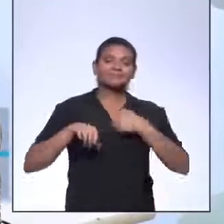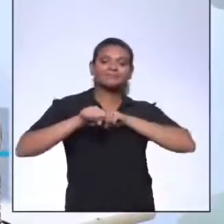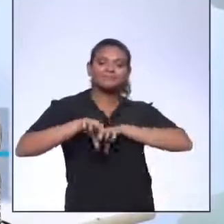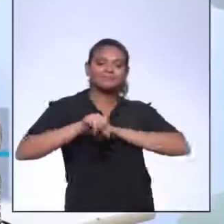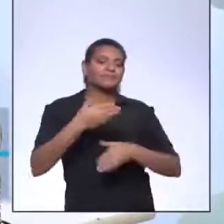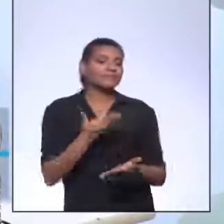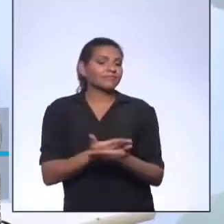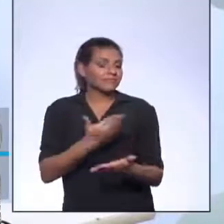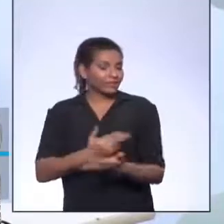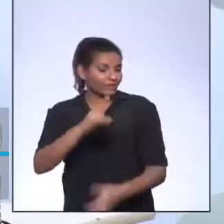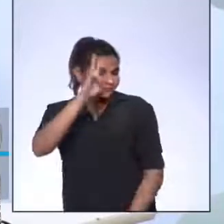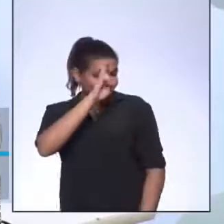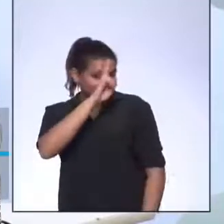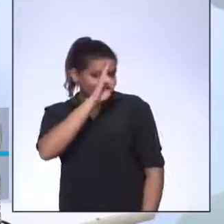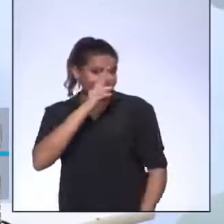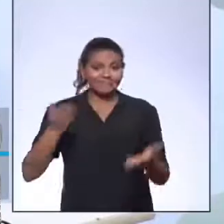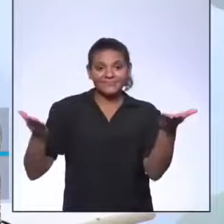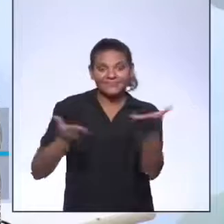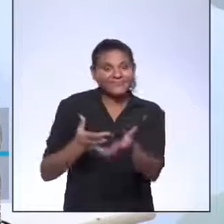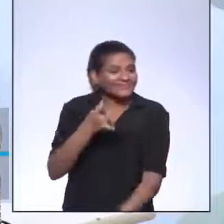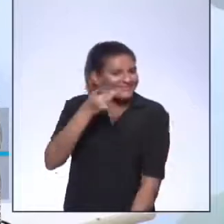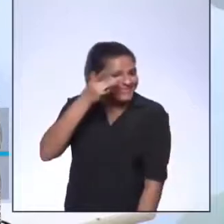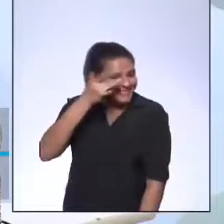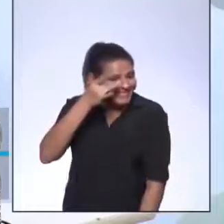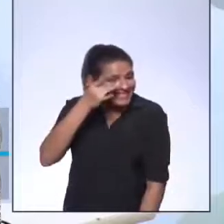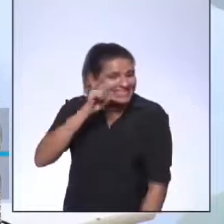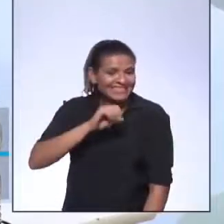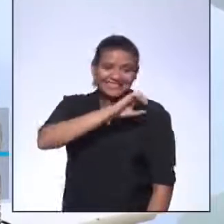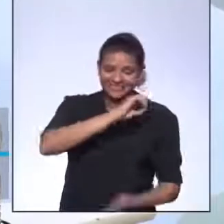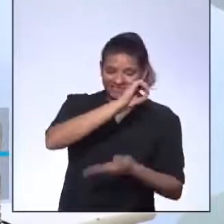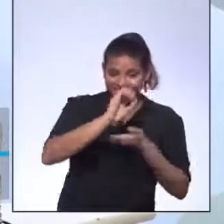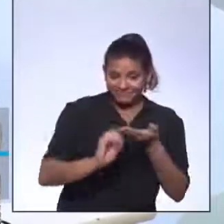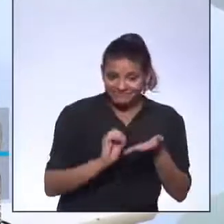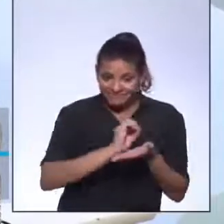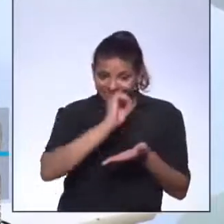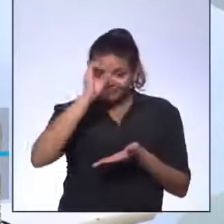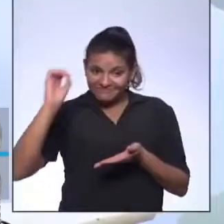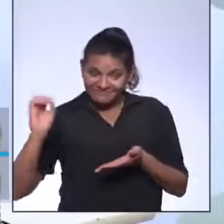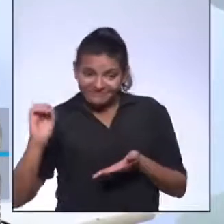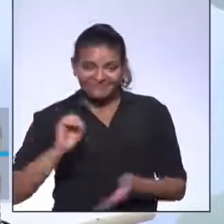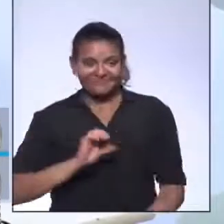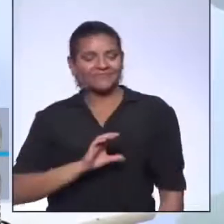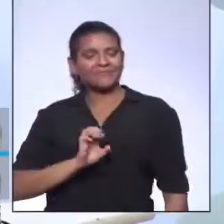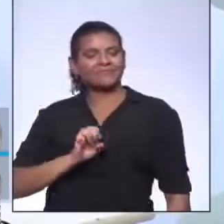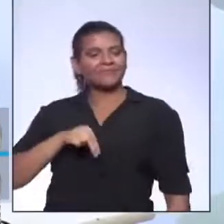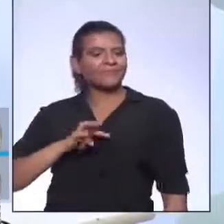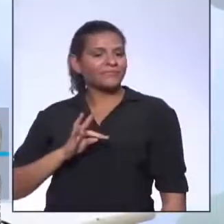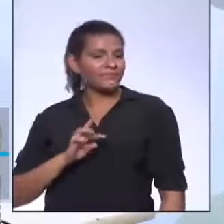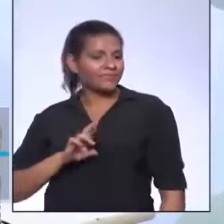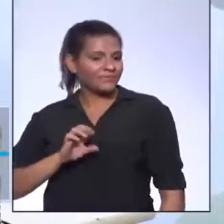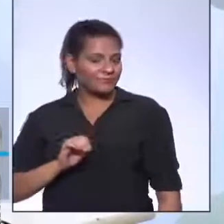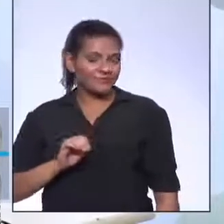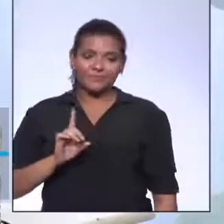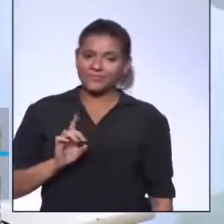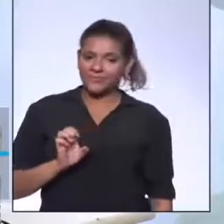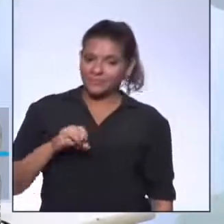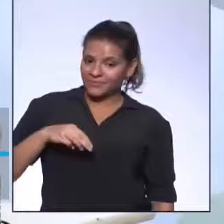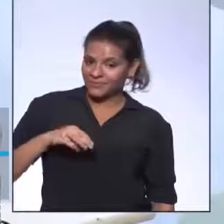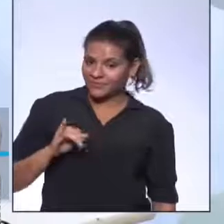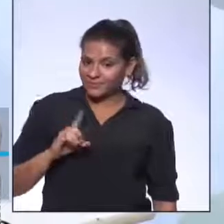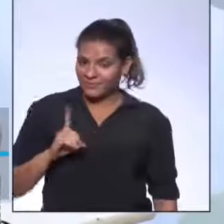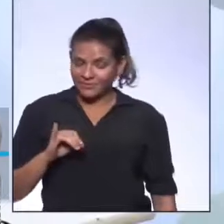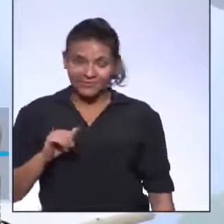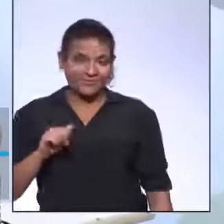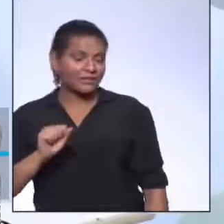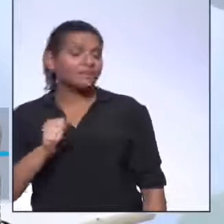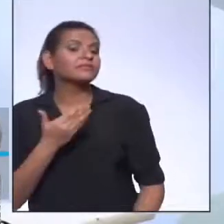Centro de Mídias de São Paulo para uma aula de História direcionada aos sextos anos. Quem vai